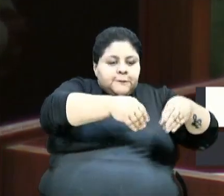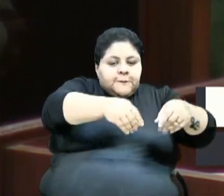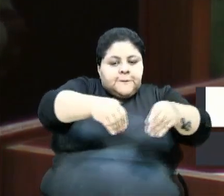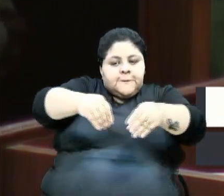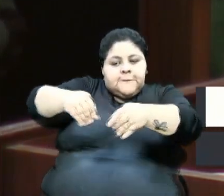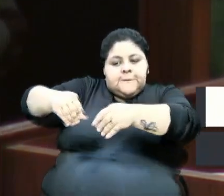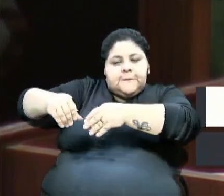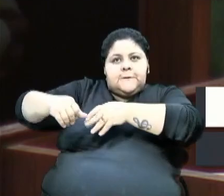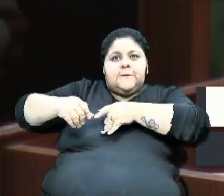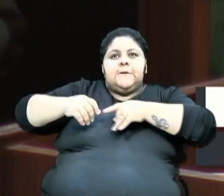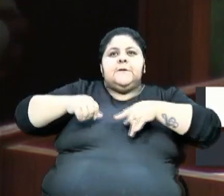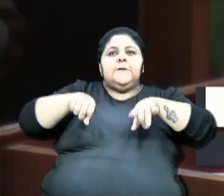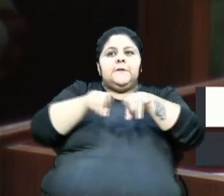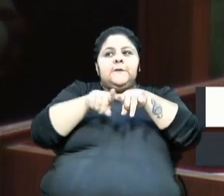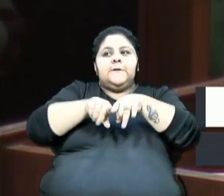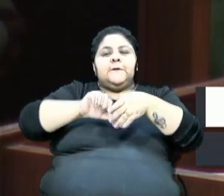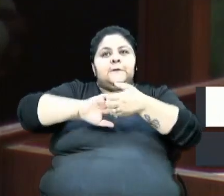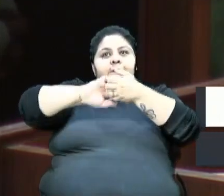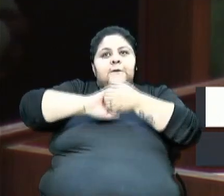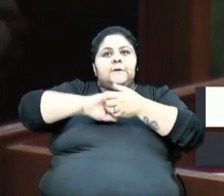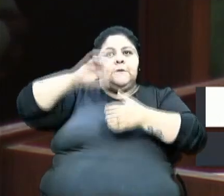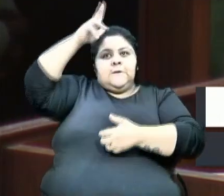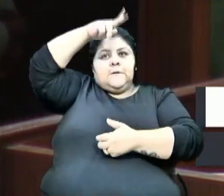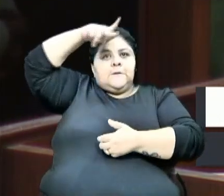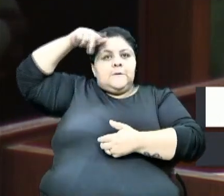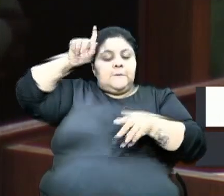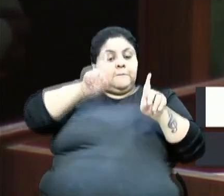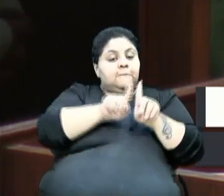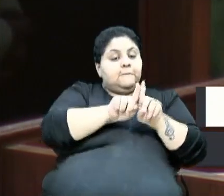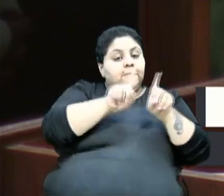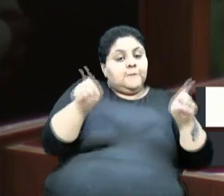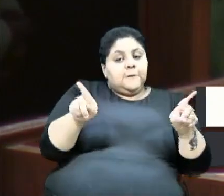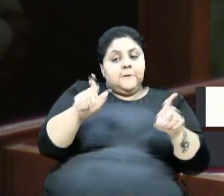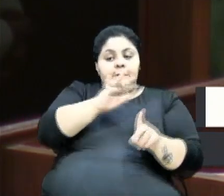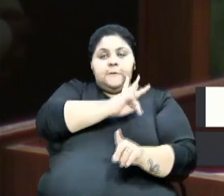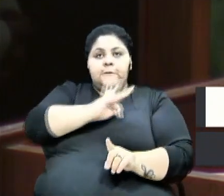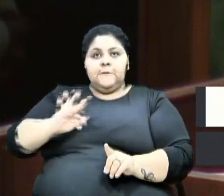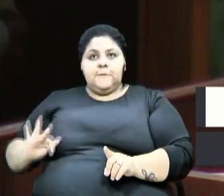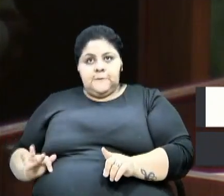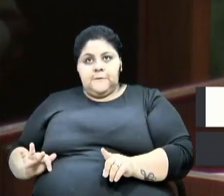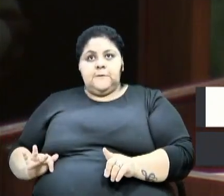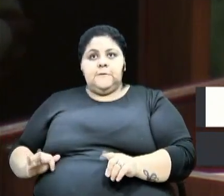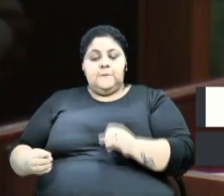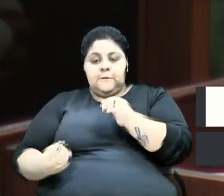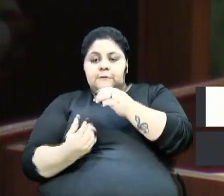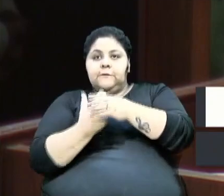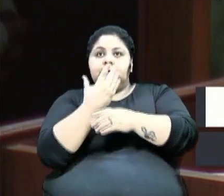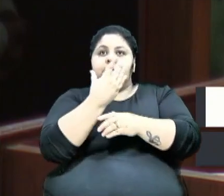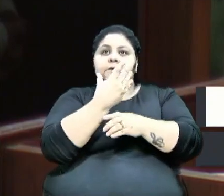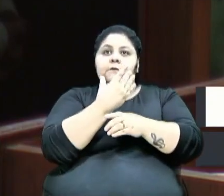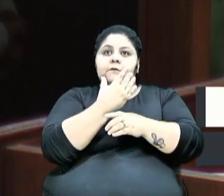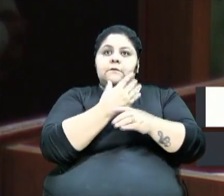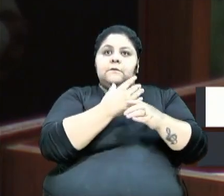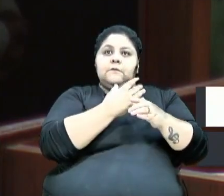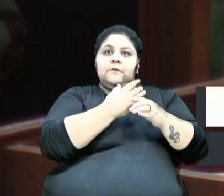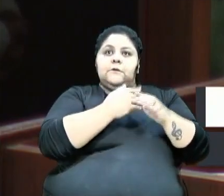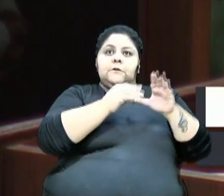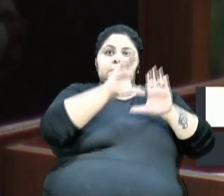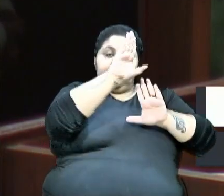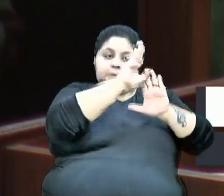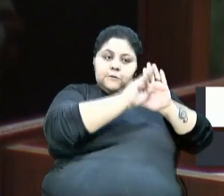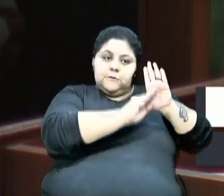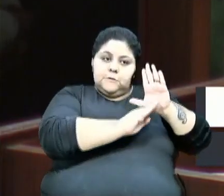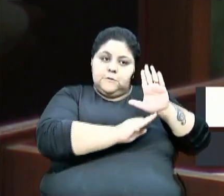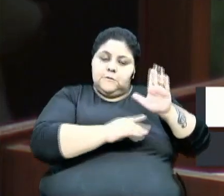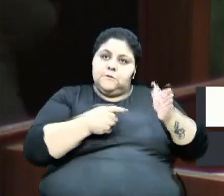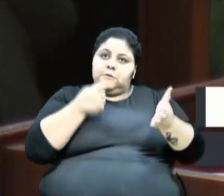e fechamos parceria com as prefeituras de Gramado e Farroupilha. Criamos uma cartilha educativa, financiada pelo Judiciário e